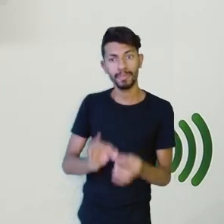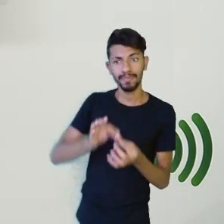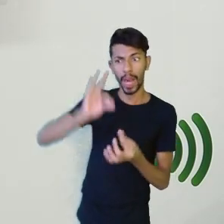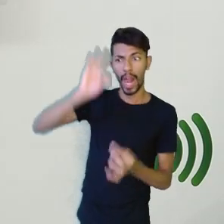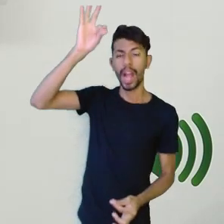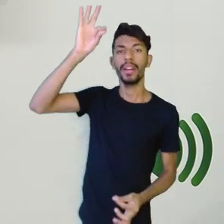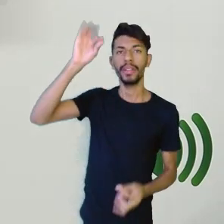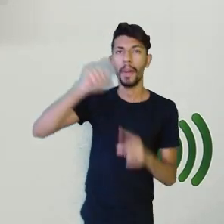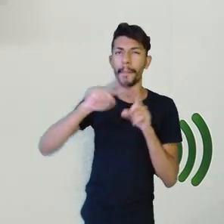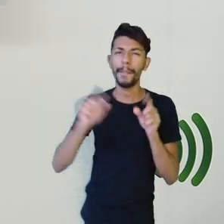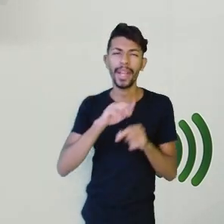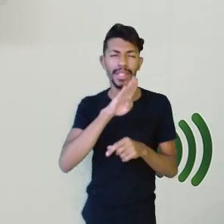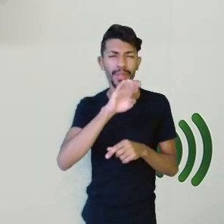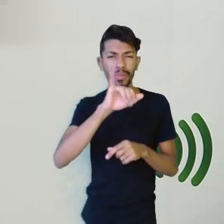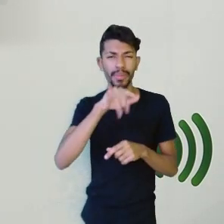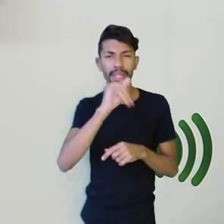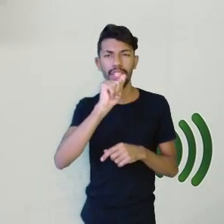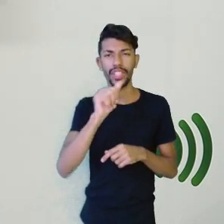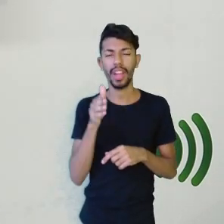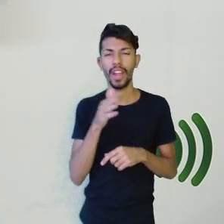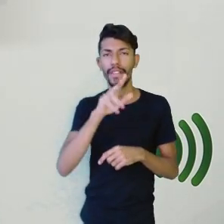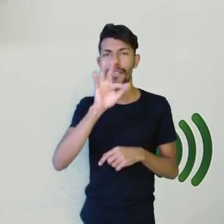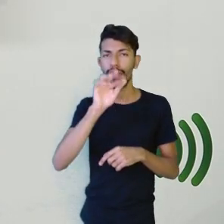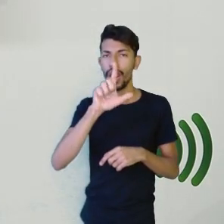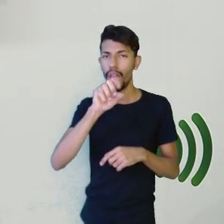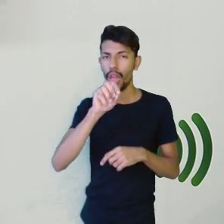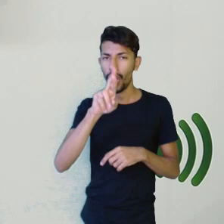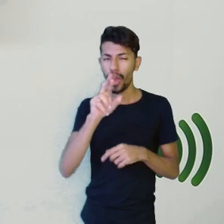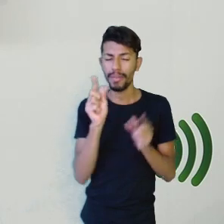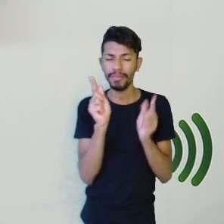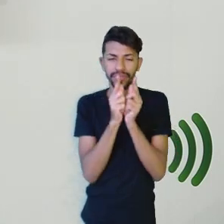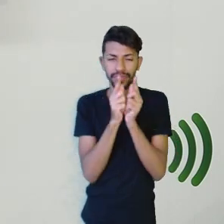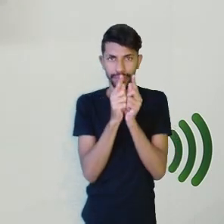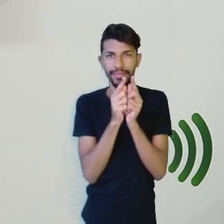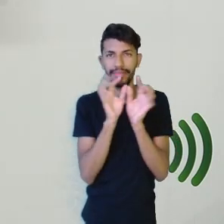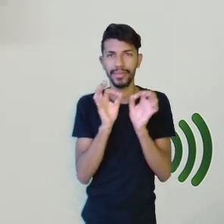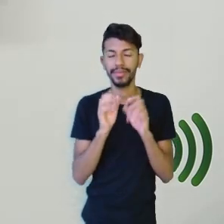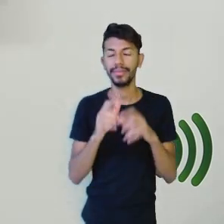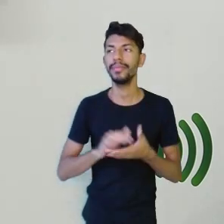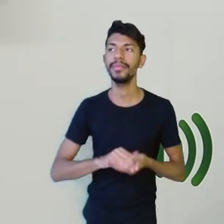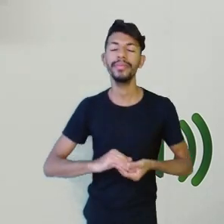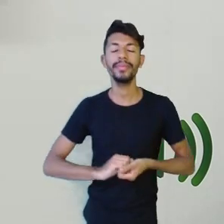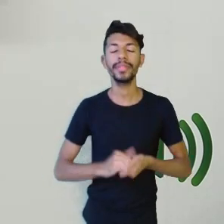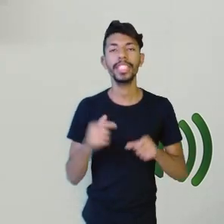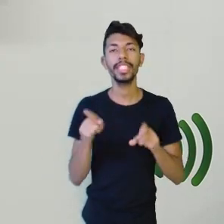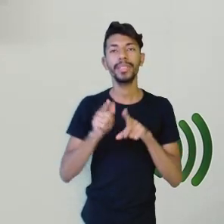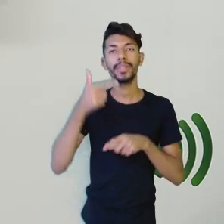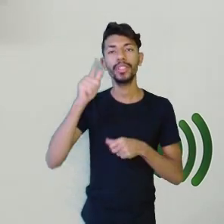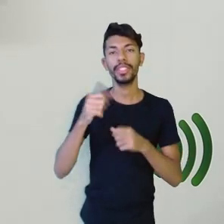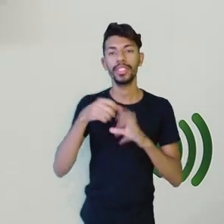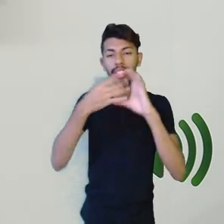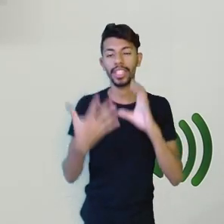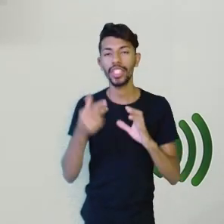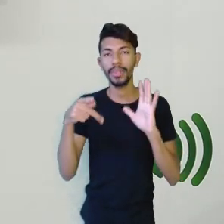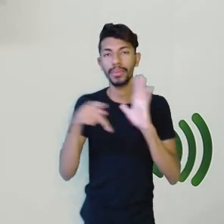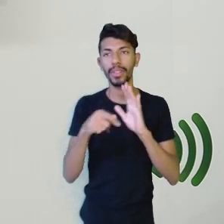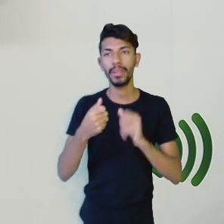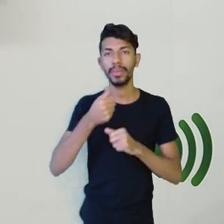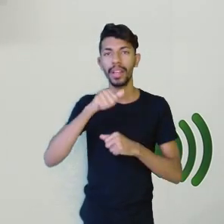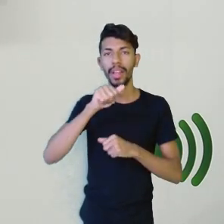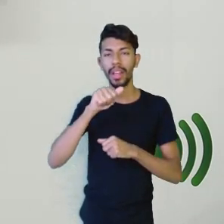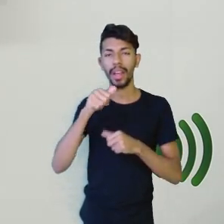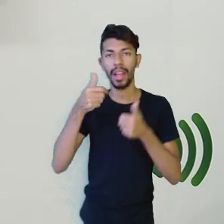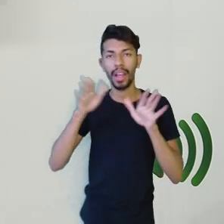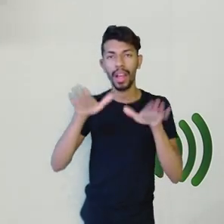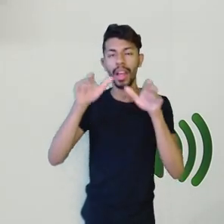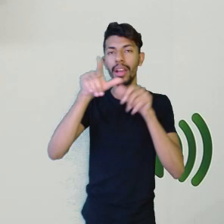bem pequenininho. Outras características gerais das aves, que a gente falou há pouco, né? E aí a gente sabe